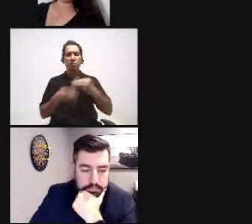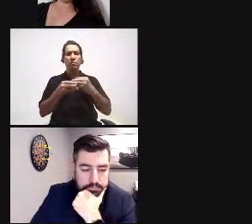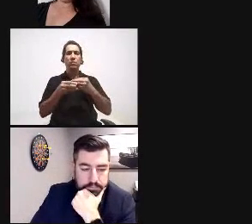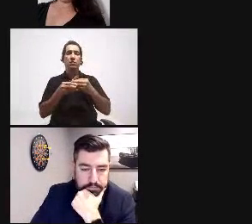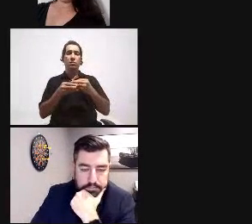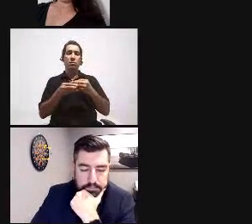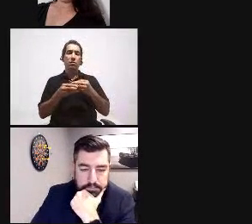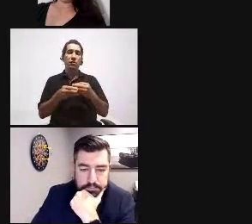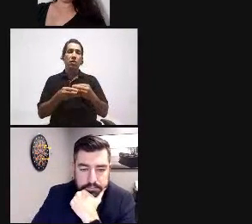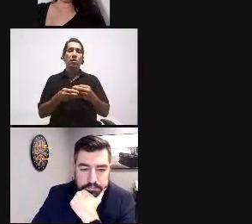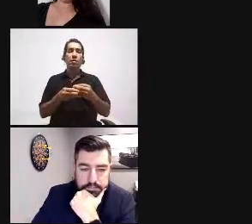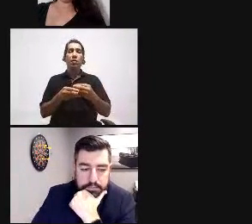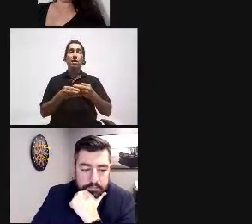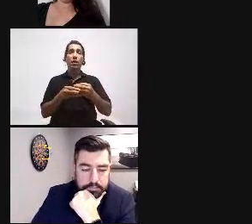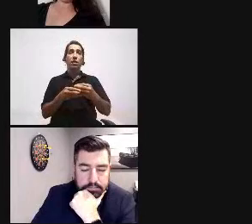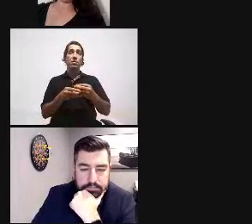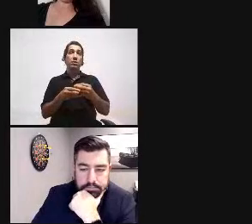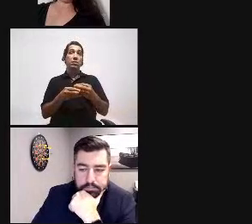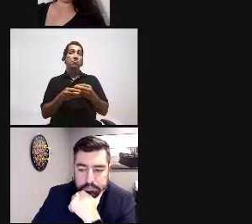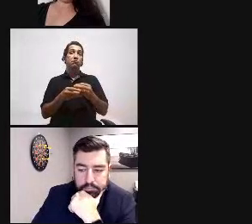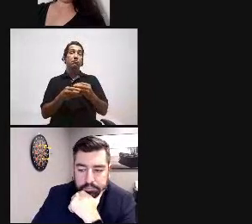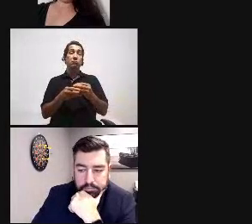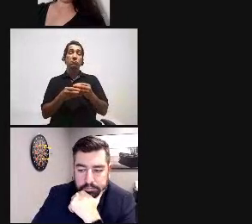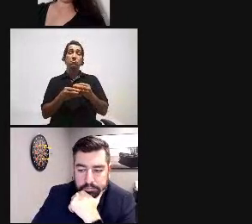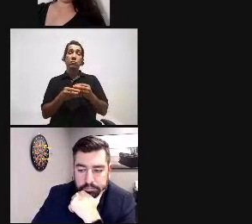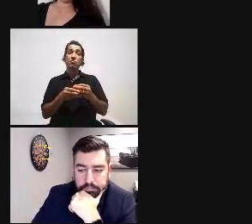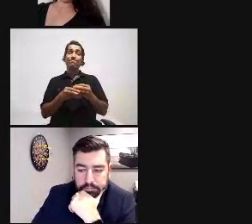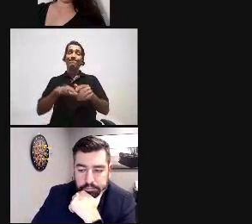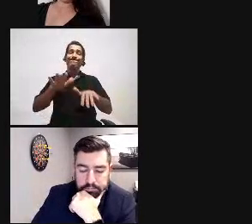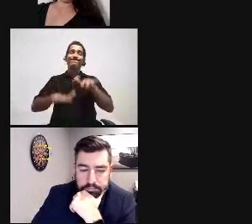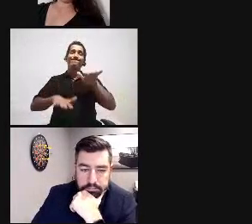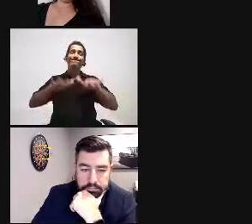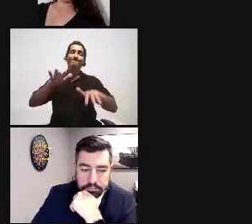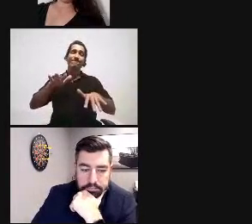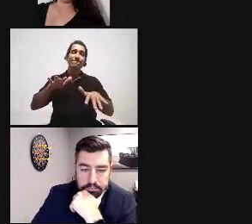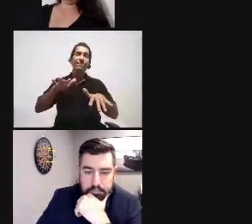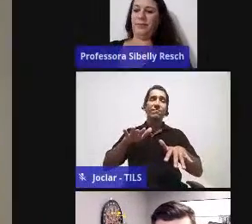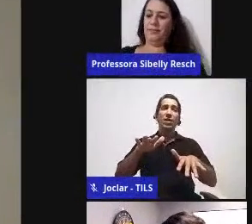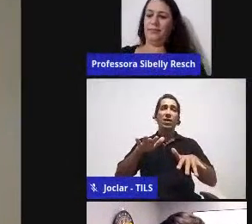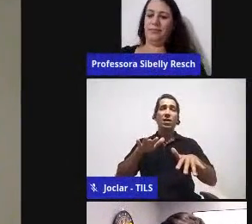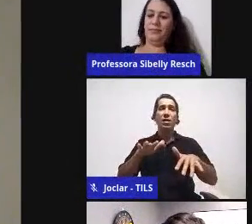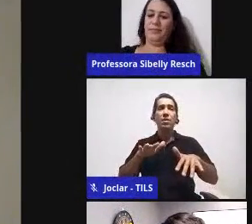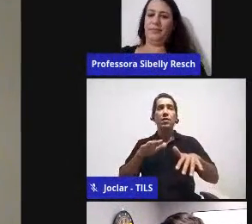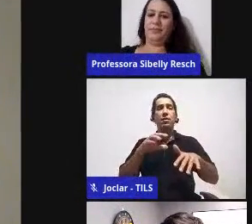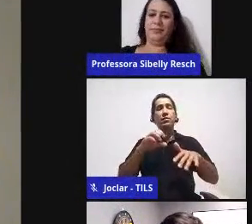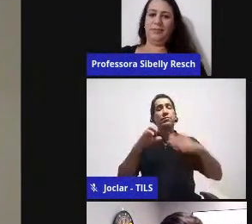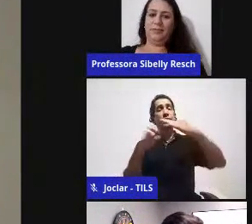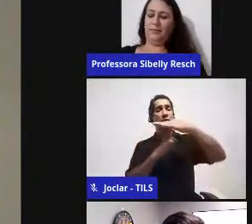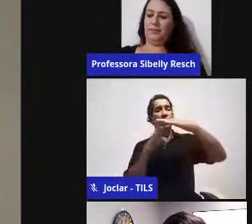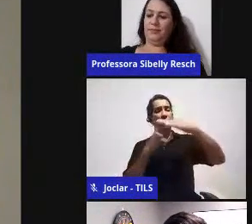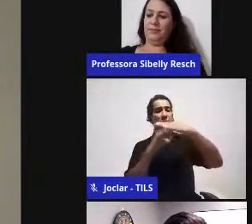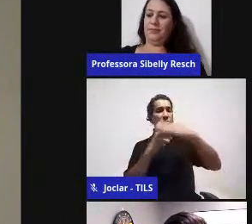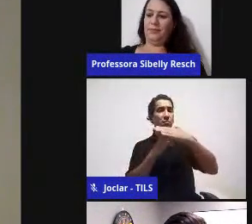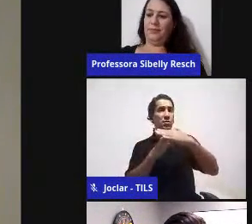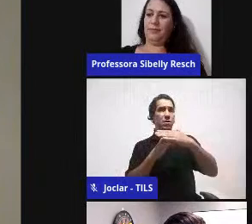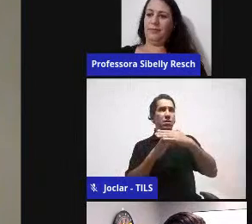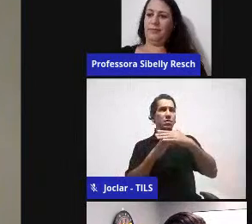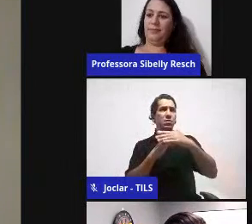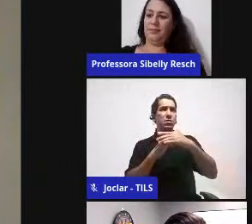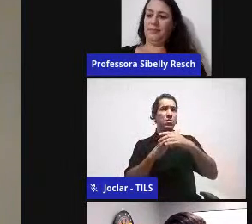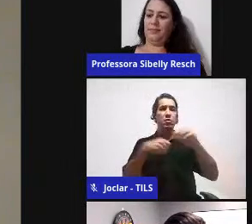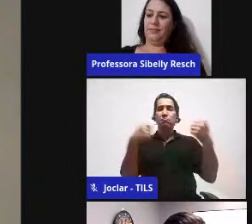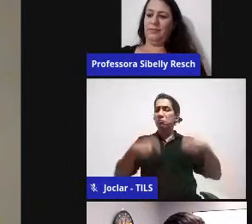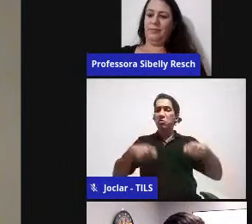dependendo do tipo de negócio, e é isso que é importante, eu não preciso começar pela tecnologia. Eu tenho